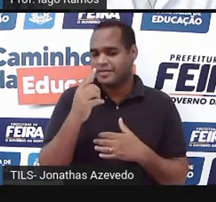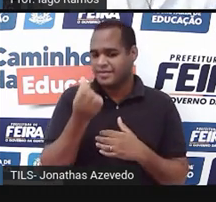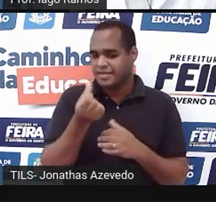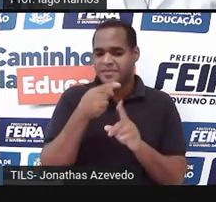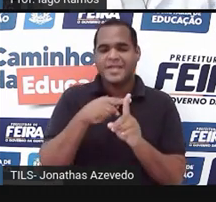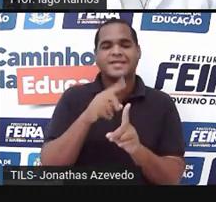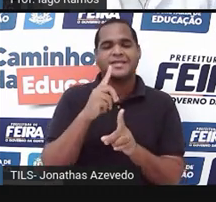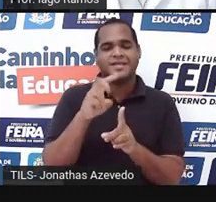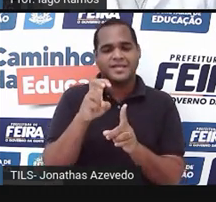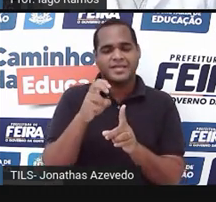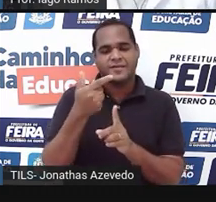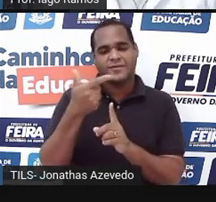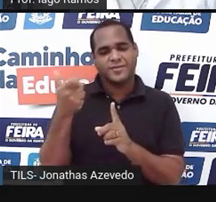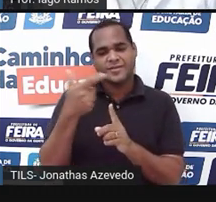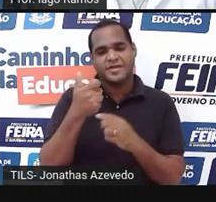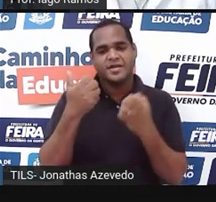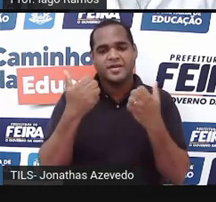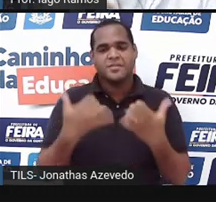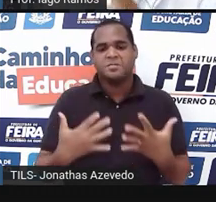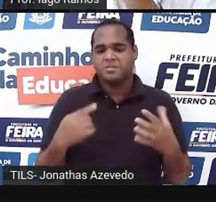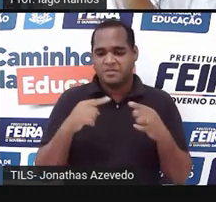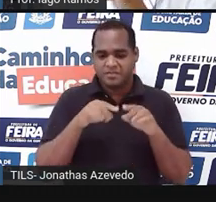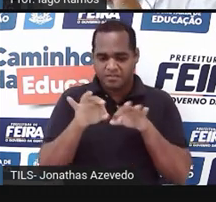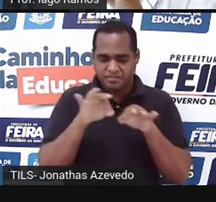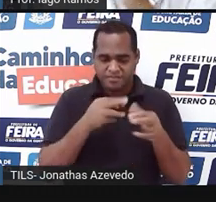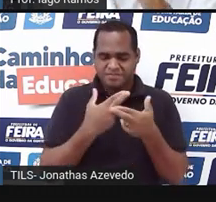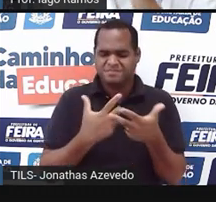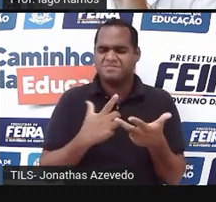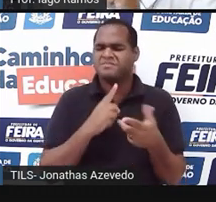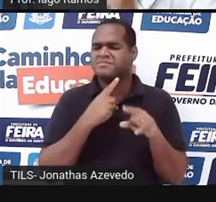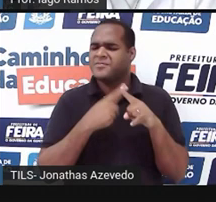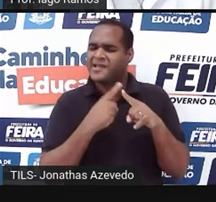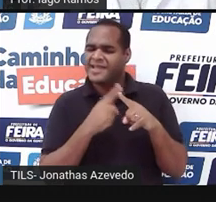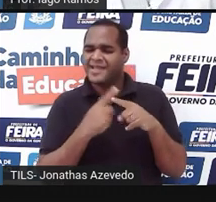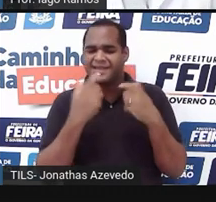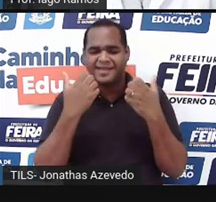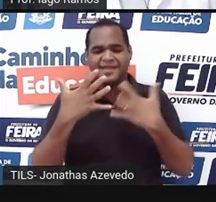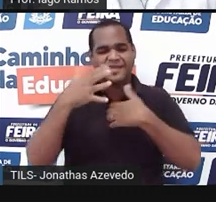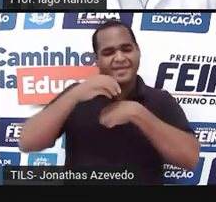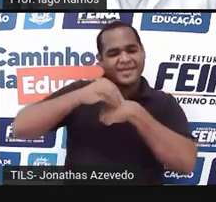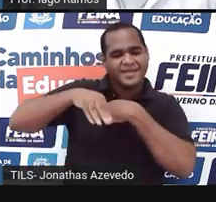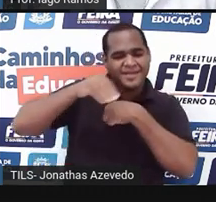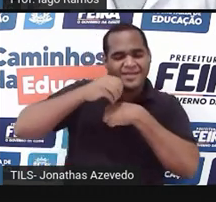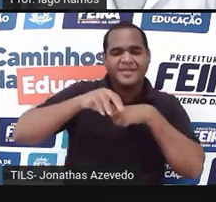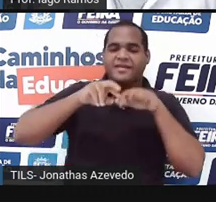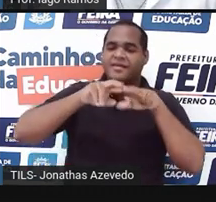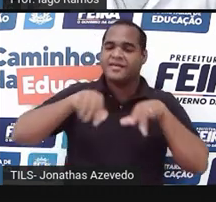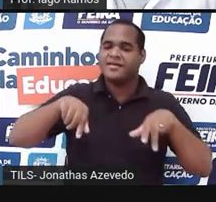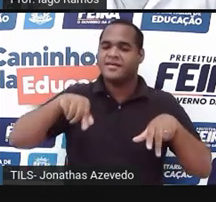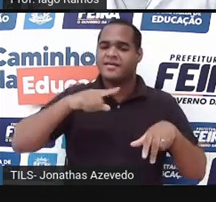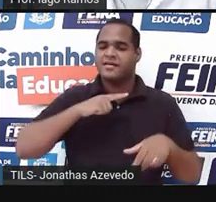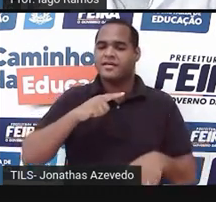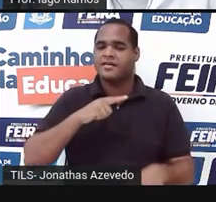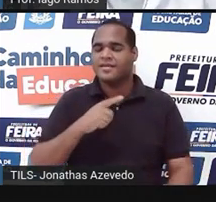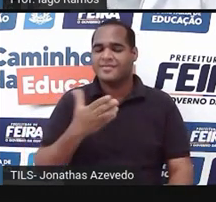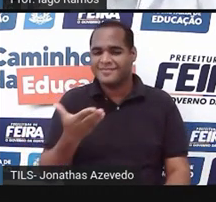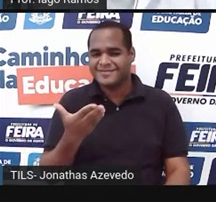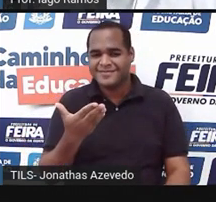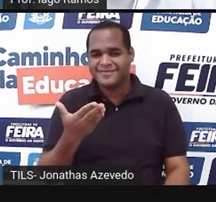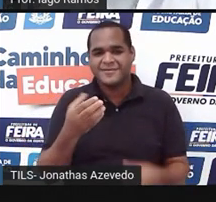por aquela forma de fazer Tá mas por que que eu tô trazendo aqui a propriedade distributiva